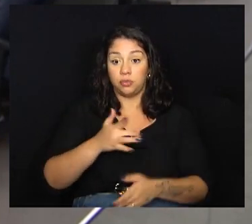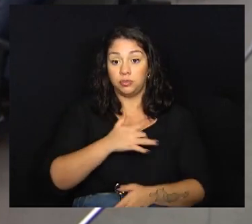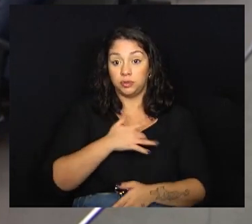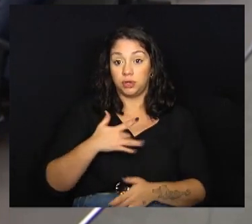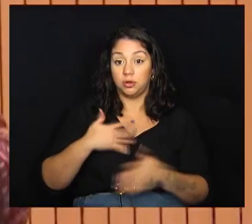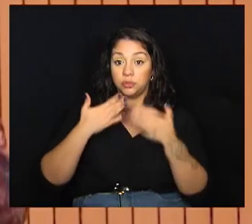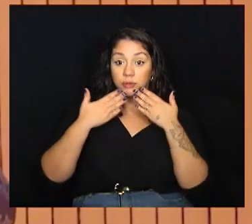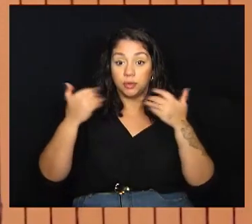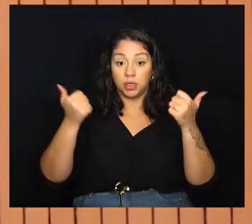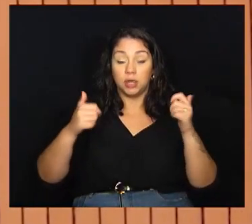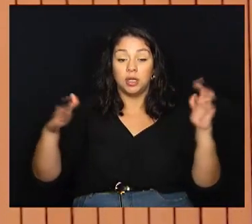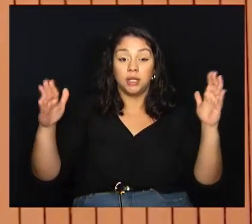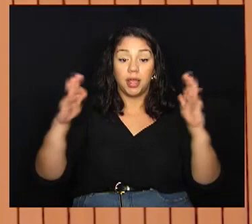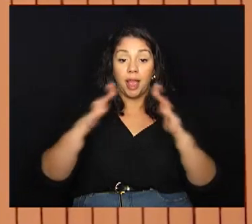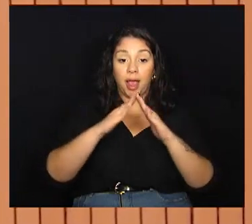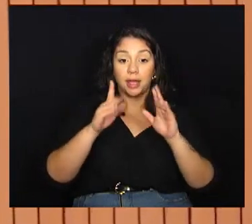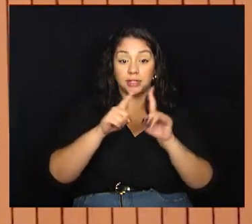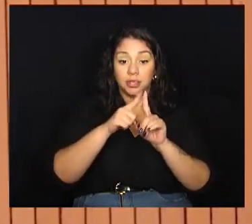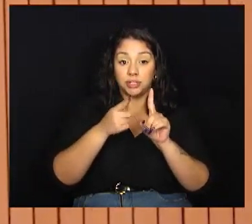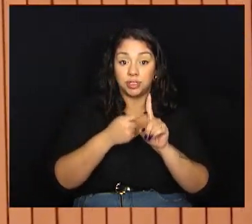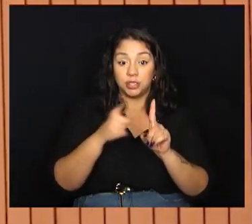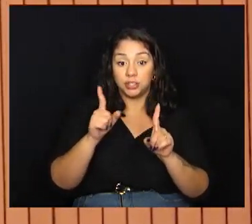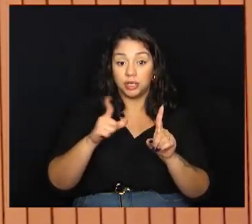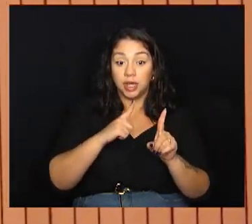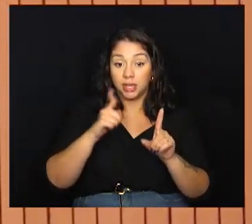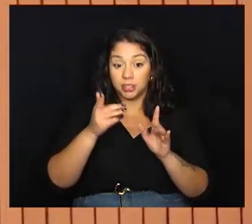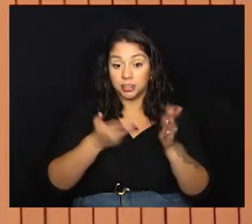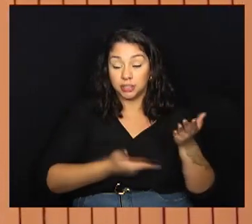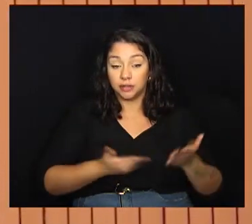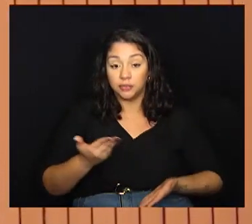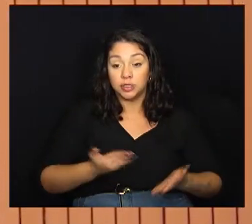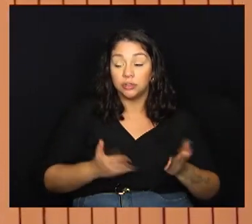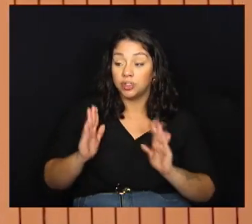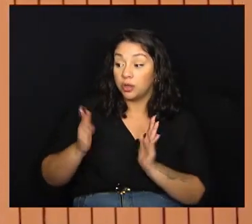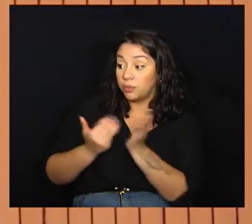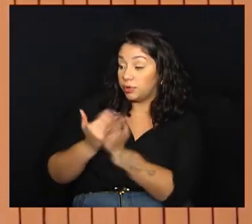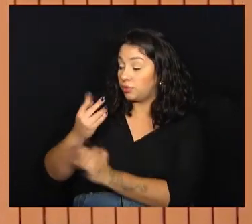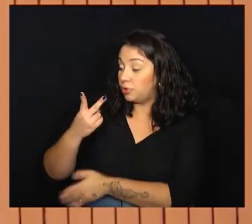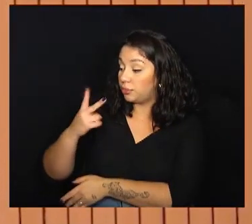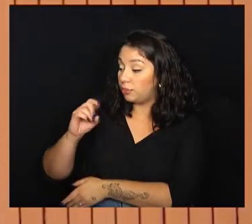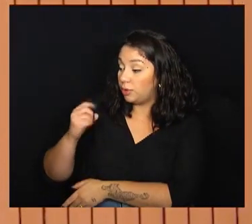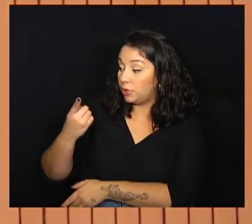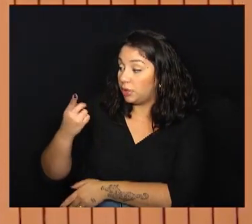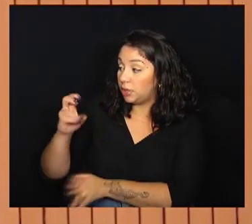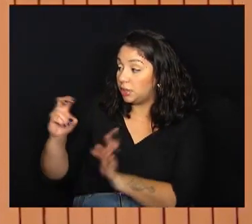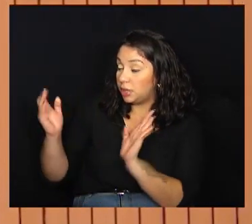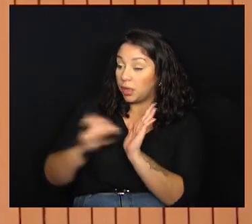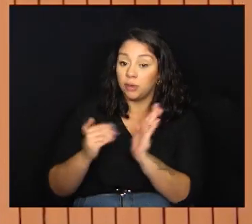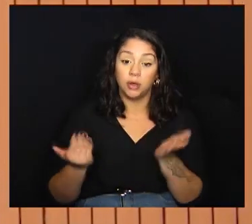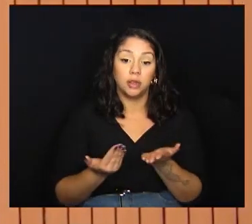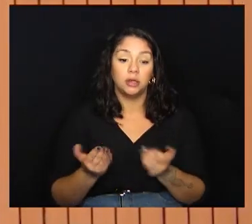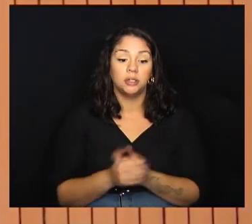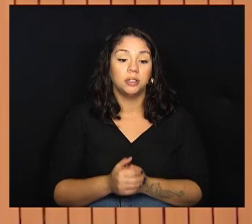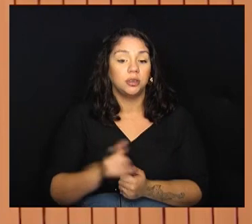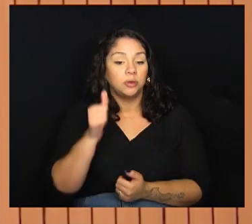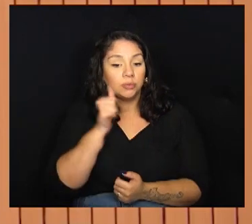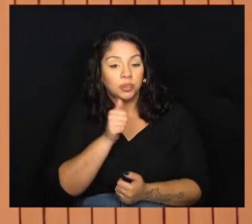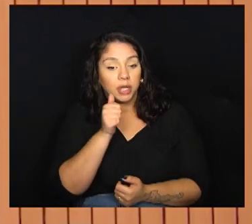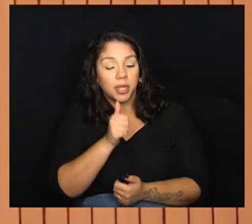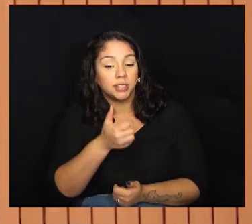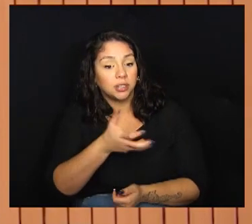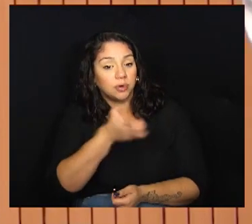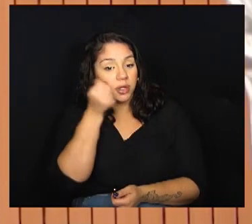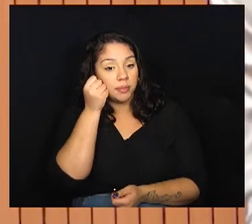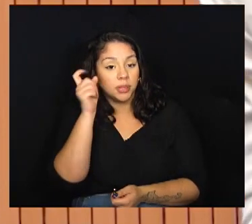da Gestante, que presta esse serviço desde 2015. O acolhimento dessas mulheres vem a partir